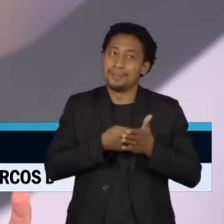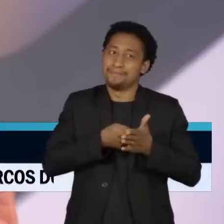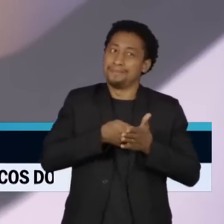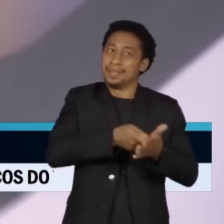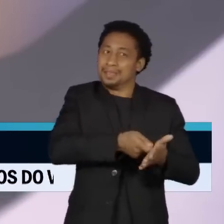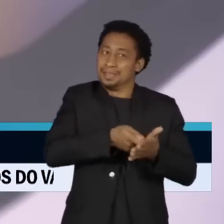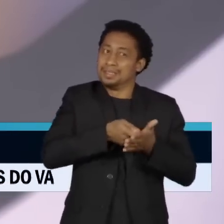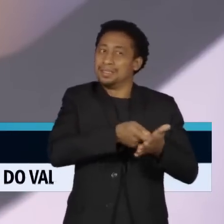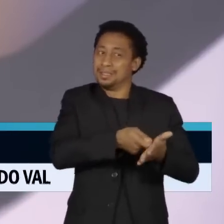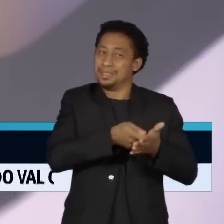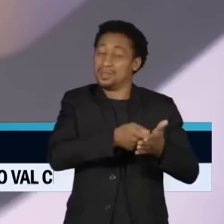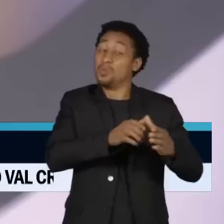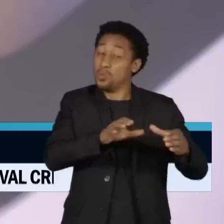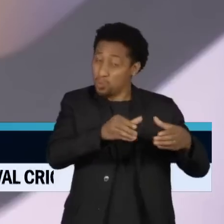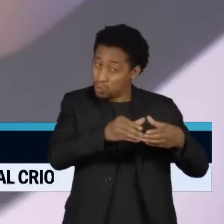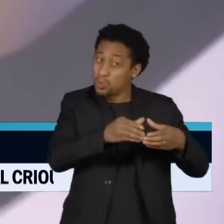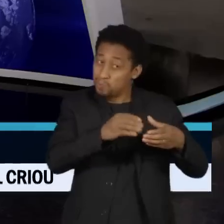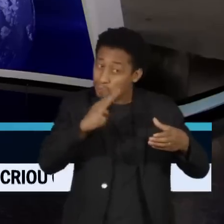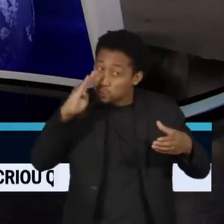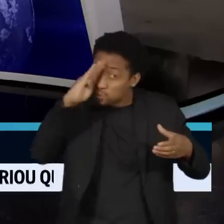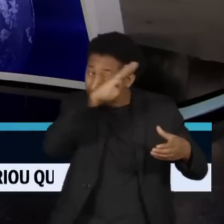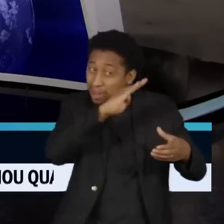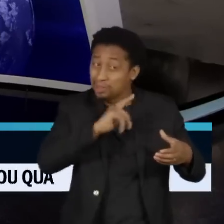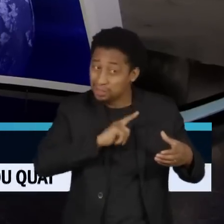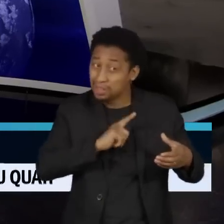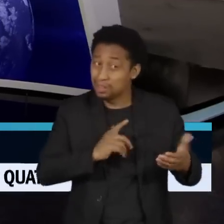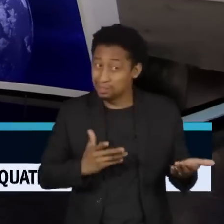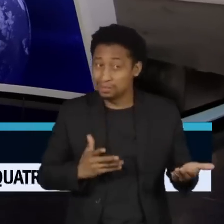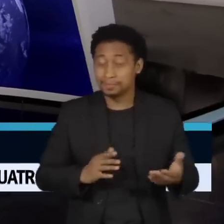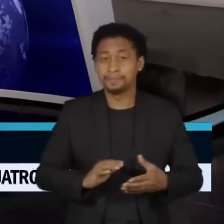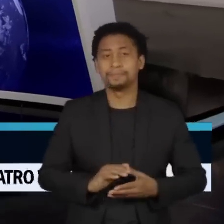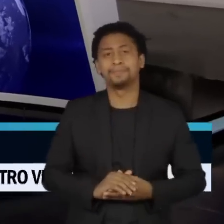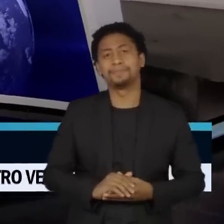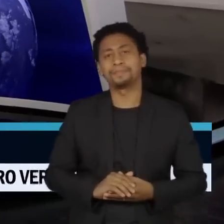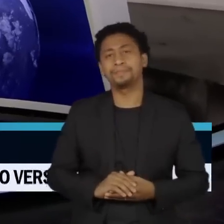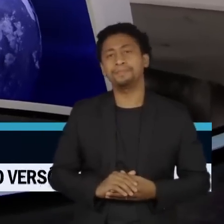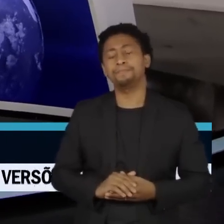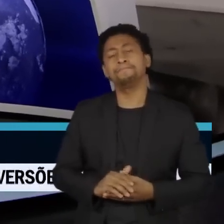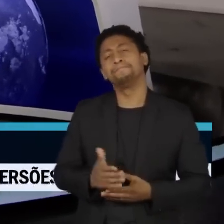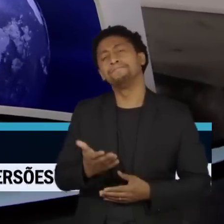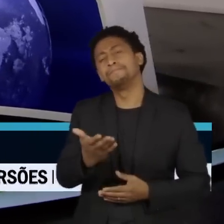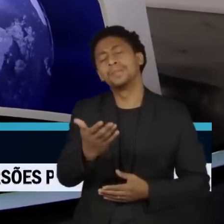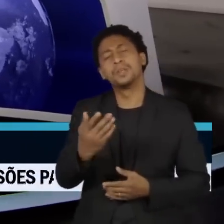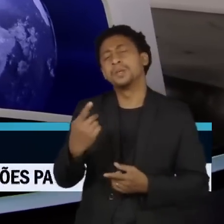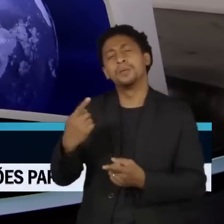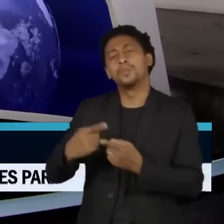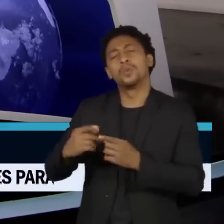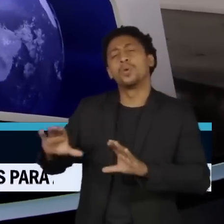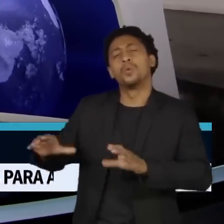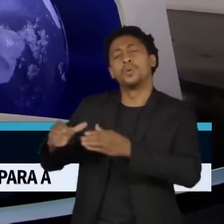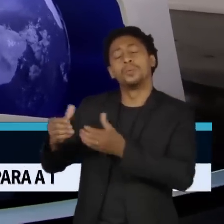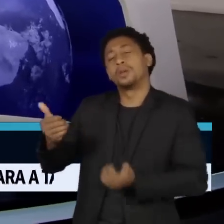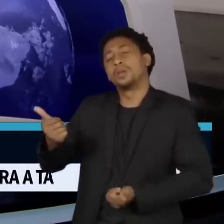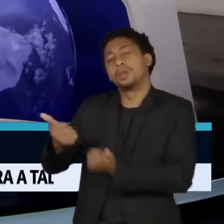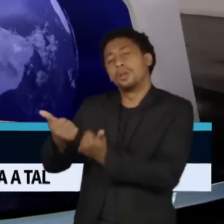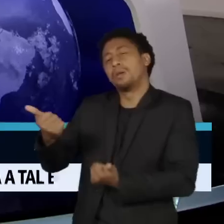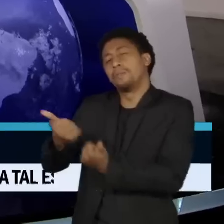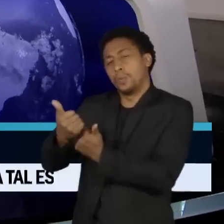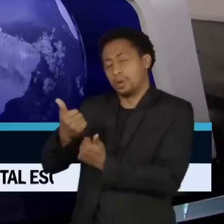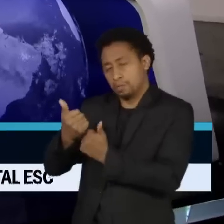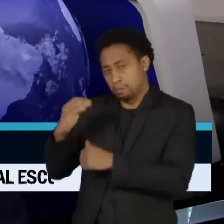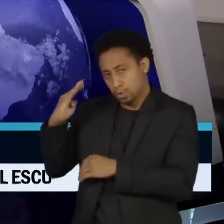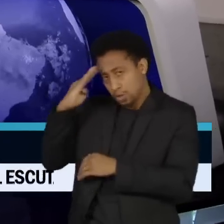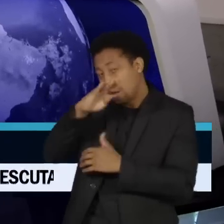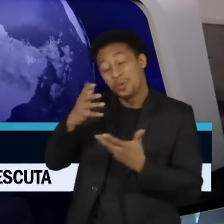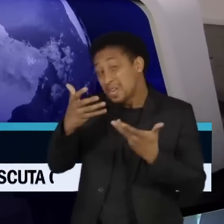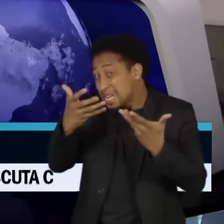grupo do Bolsonaro. Sakamoto, por que os apoiadores do governo não querem uma CPI? Existe uma resistência